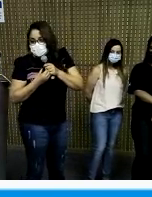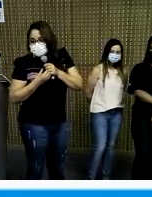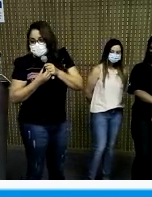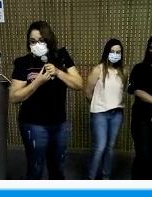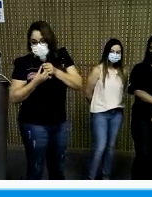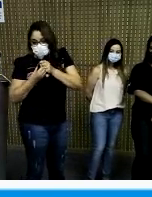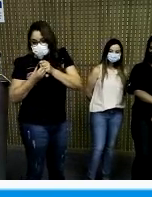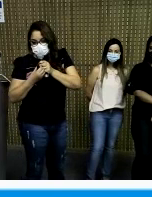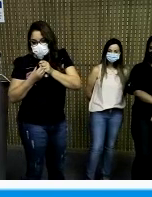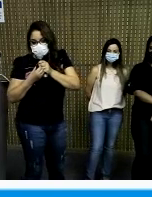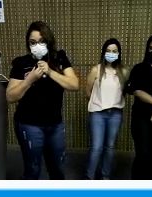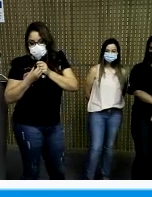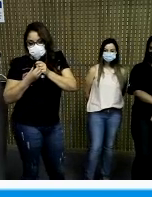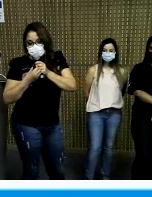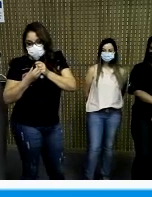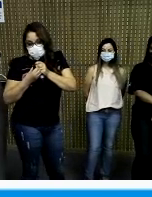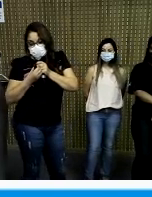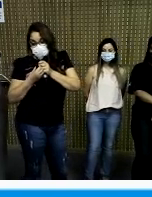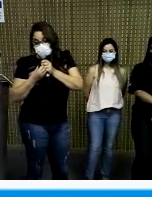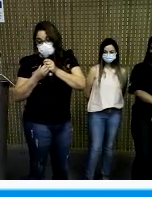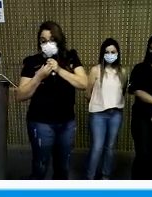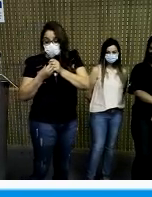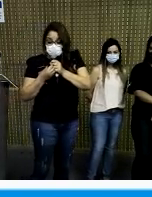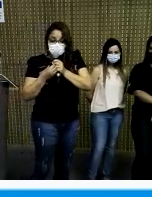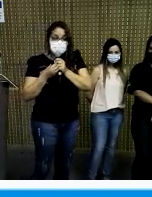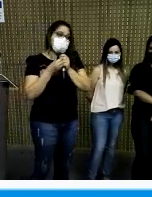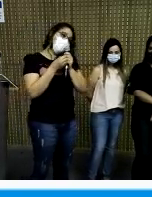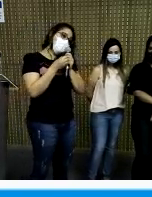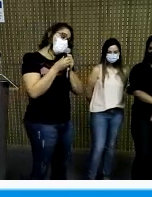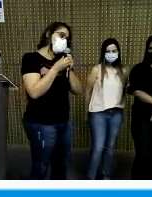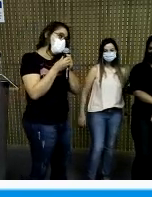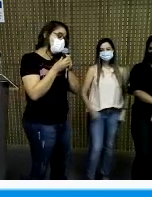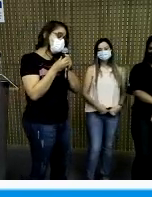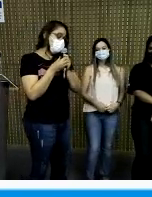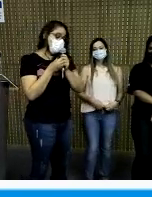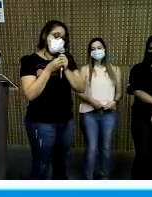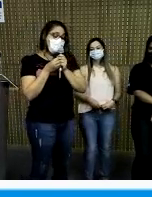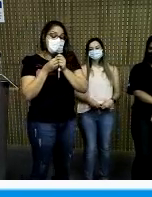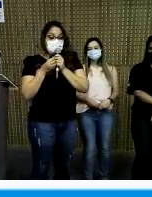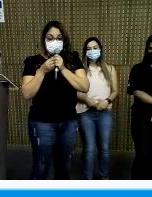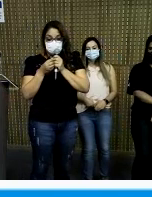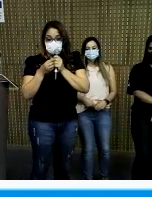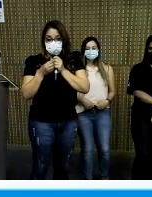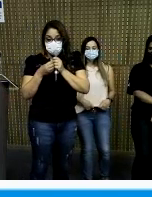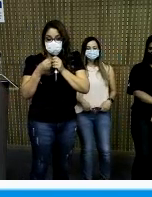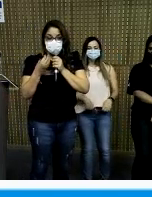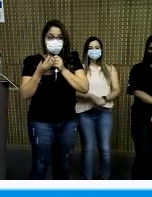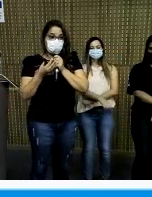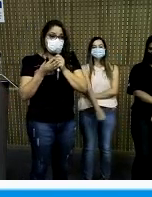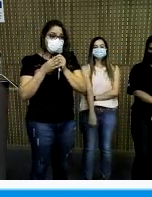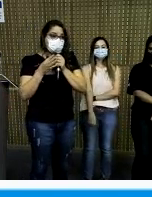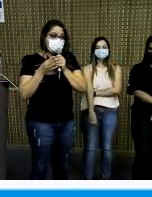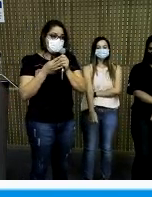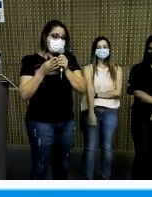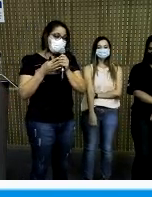A cobertura de exame citopatológico melhorou um pouco, mas, infelizmente, agora em outubro, a nossa enfermeira, por estar de